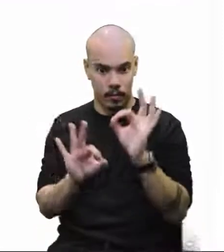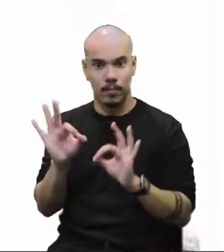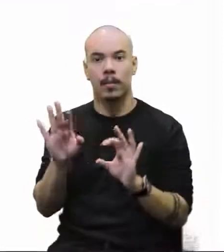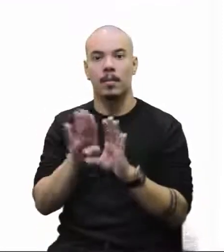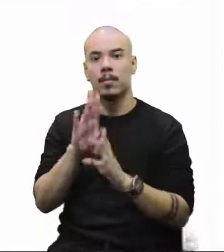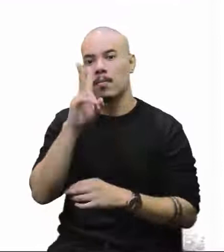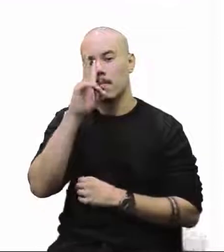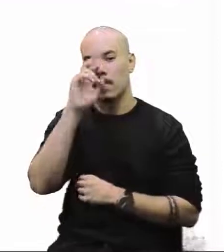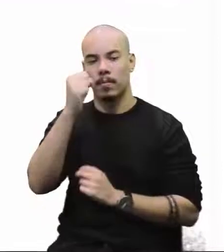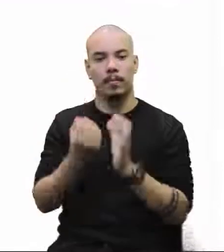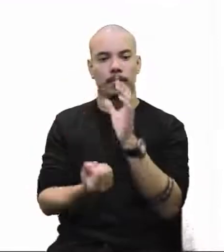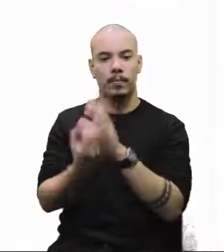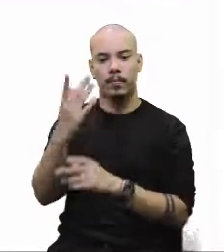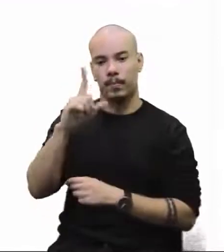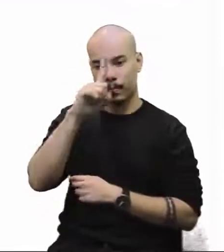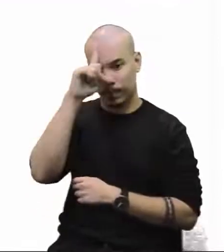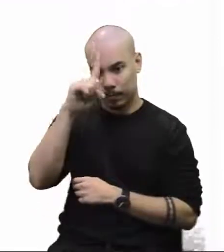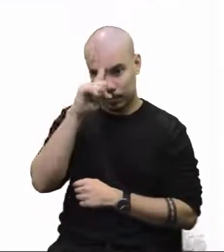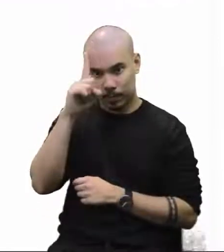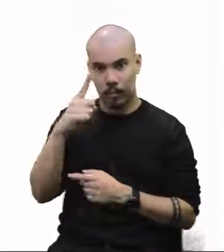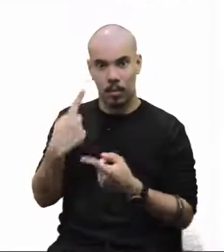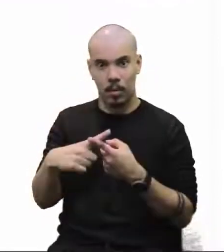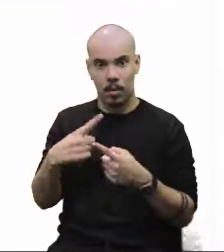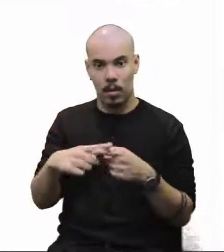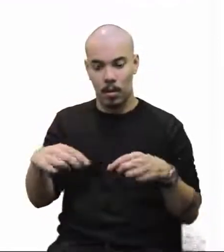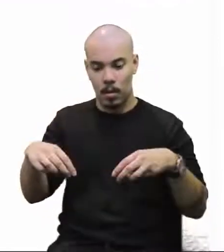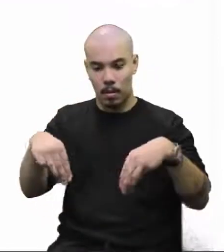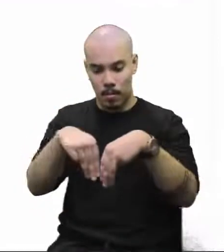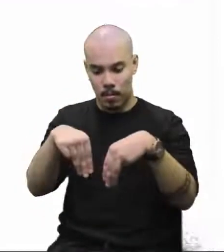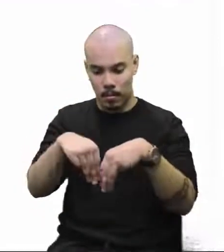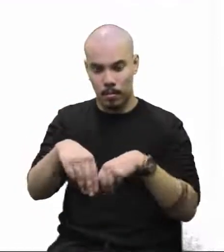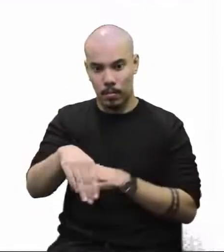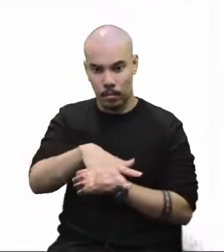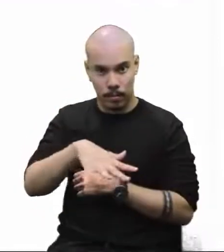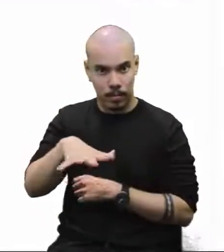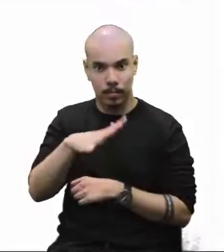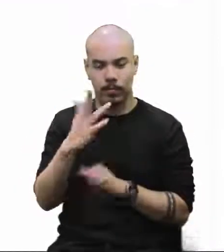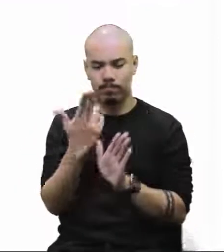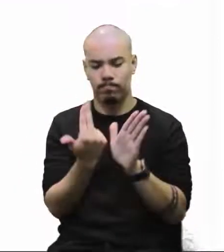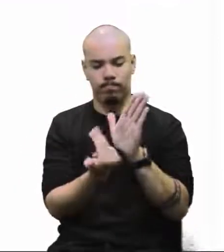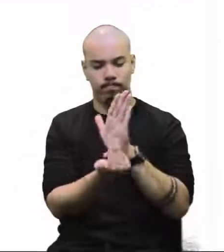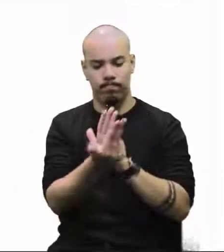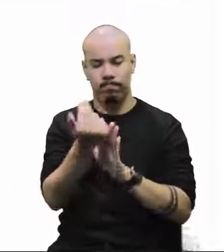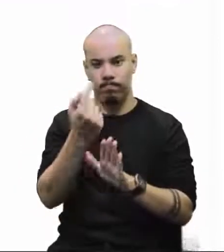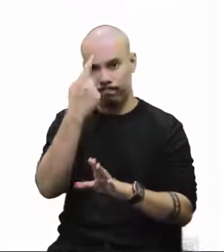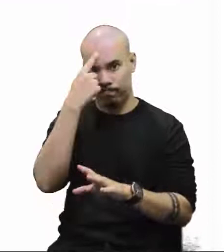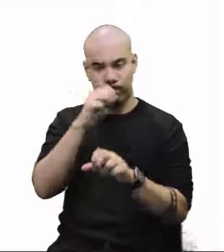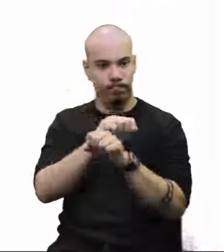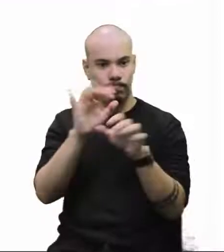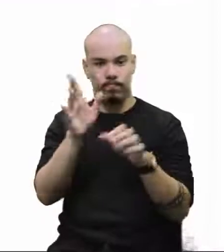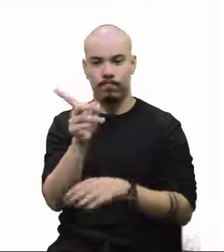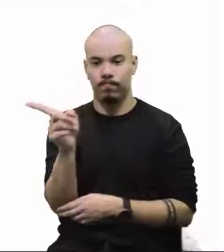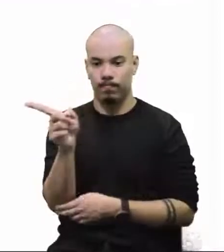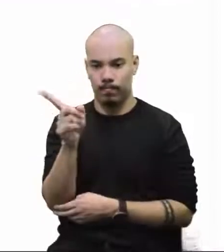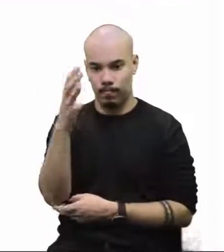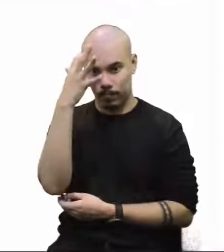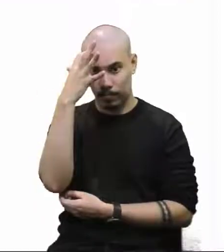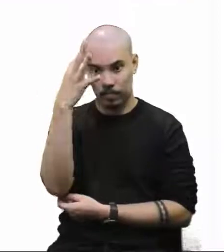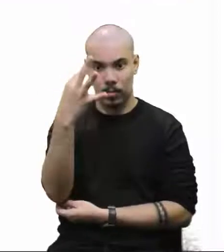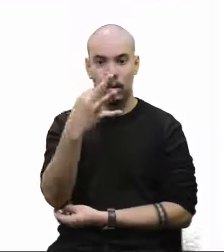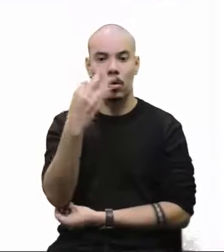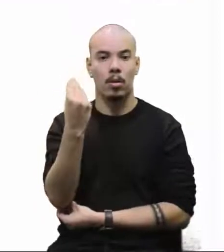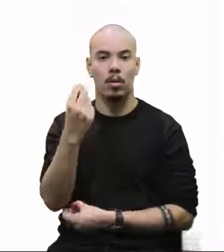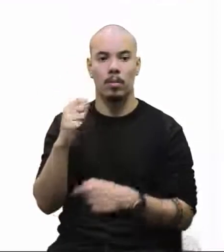está sendo criada. O campo magnético está na vertical para cima, então está tudo desenhado, né, corrente elétrica, campo magnético e a